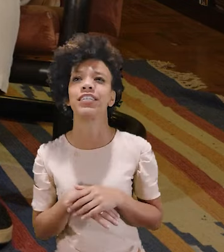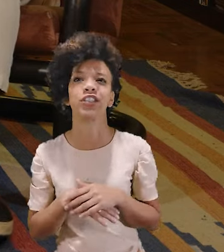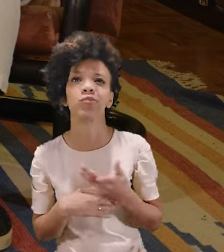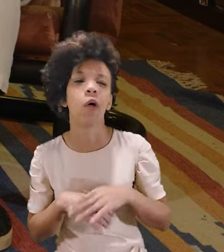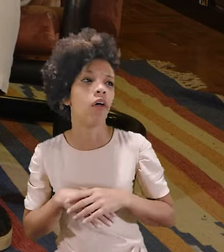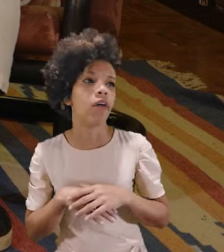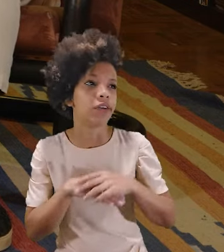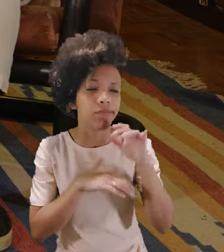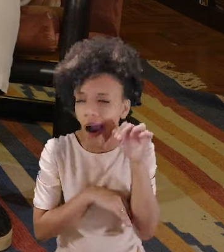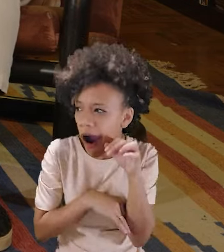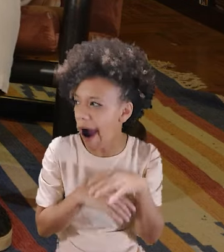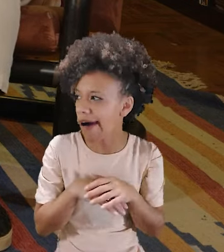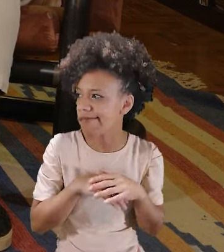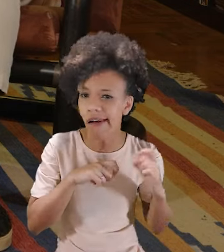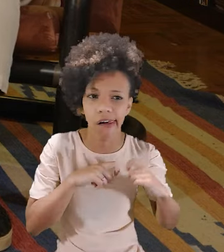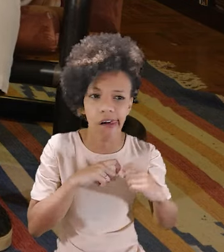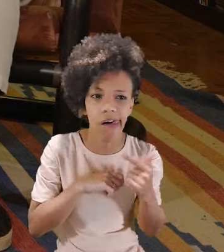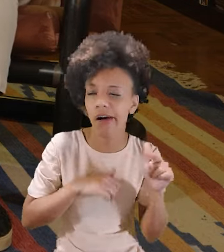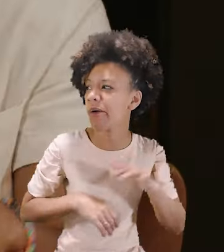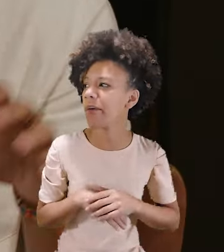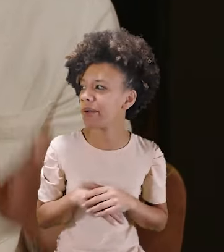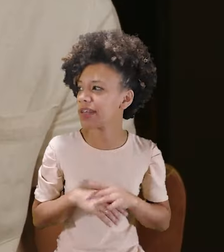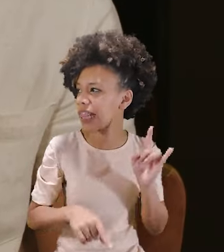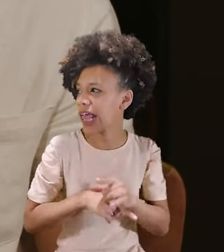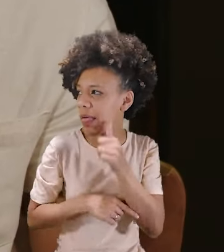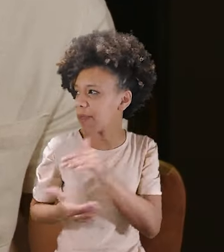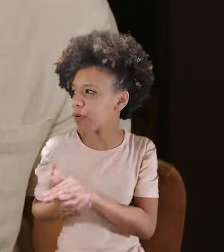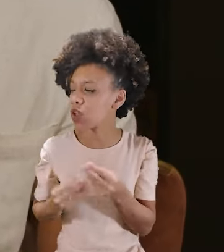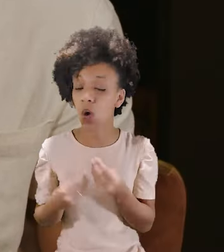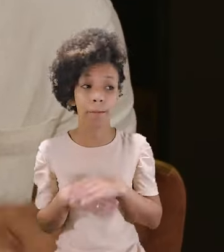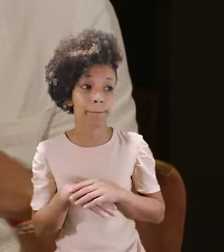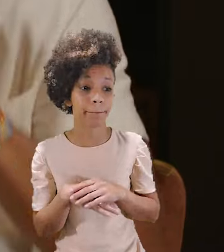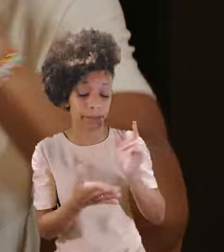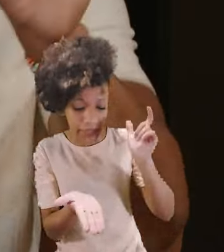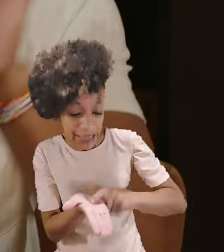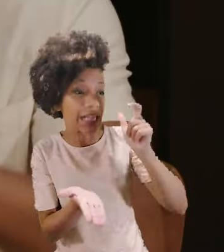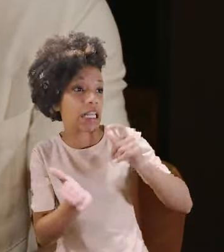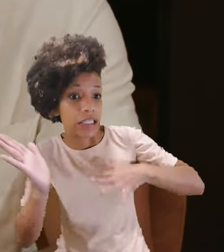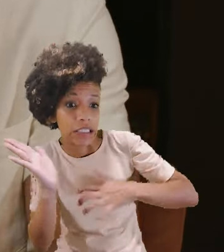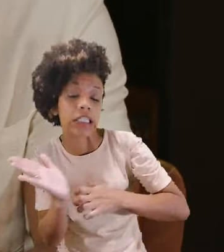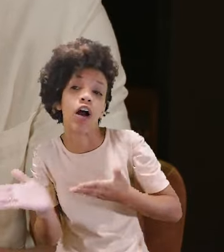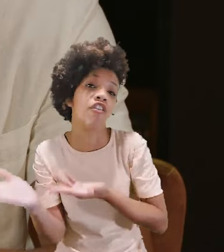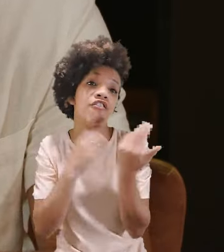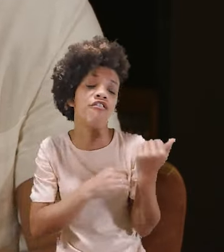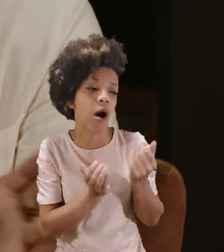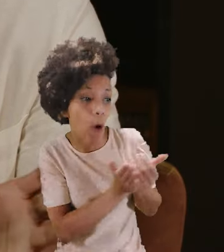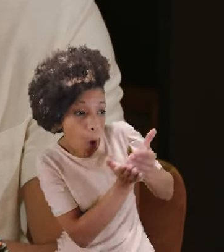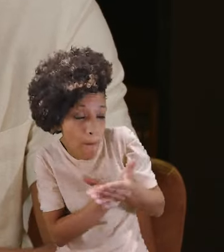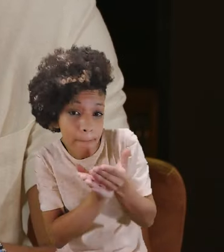não tô com a minha mãe que bate num iceberg sendo que faz então você vai tocar o alarme Fala galera Vamos pro bot